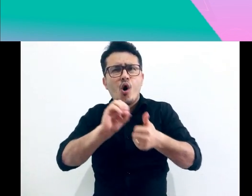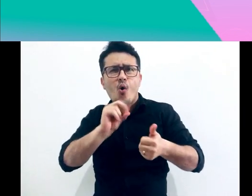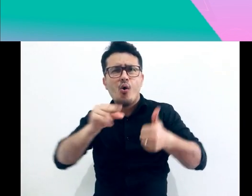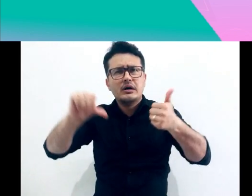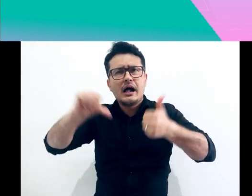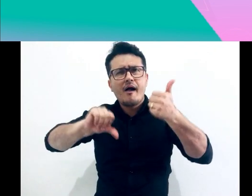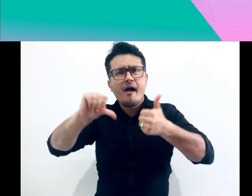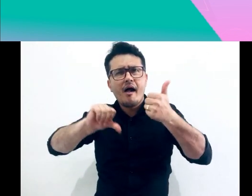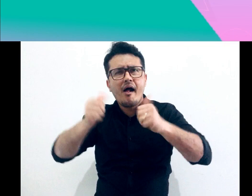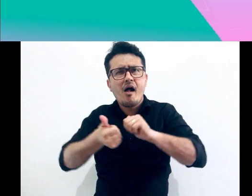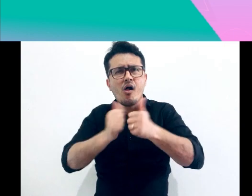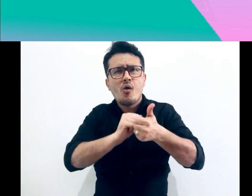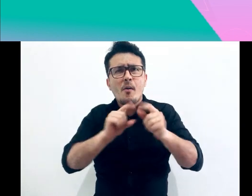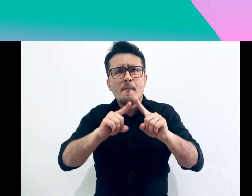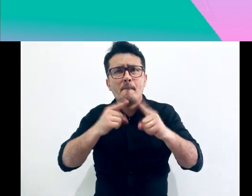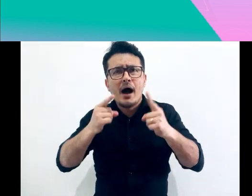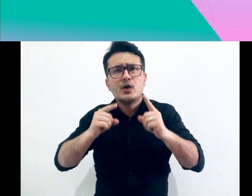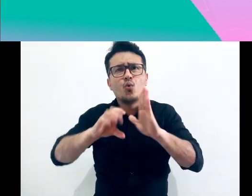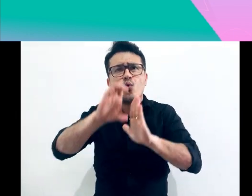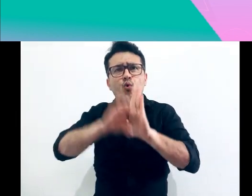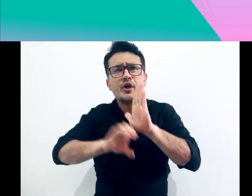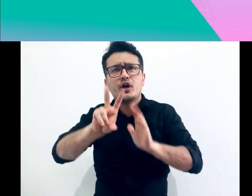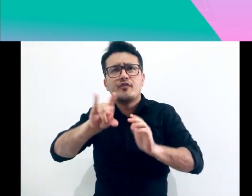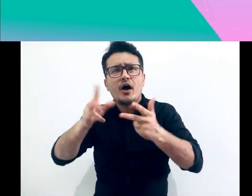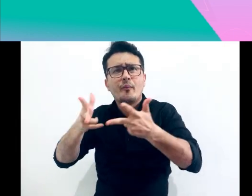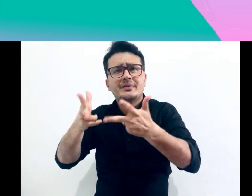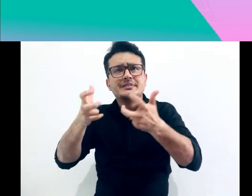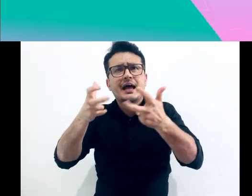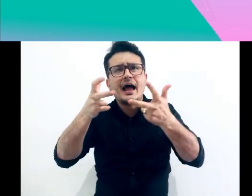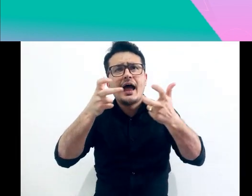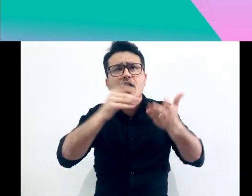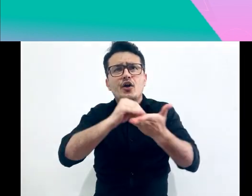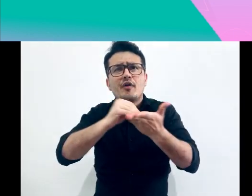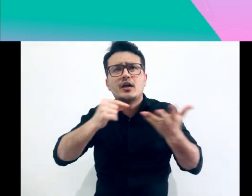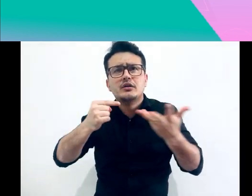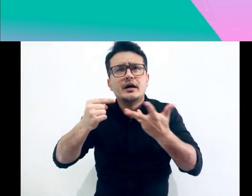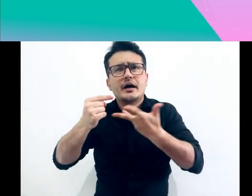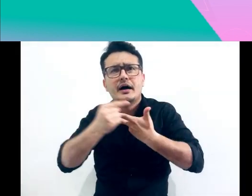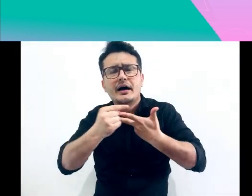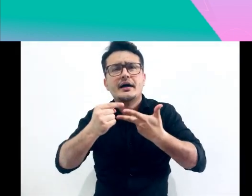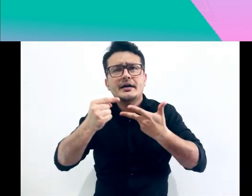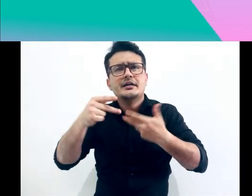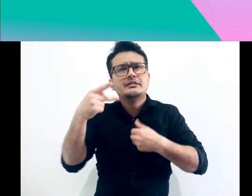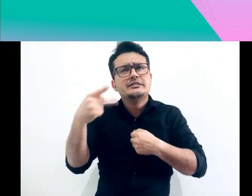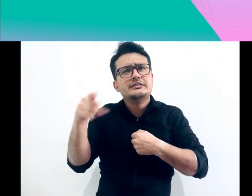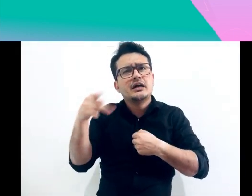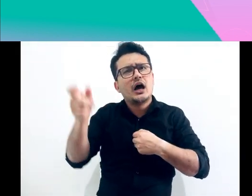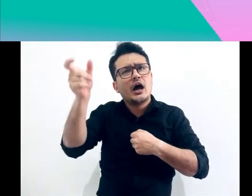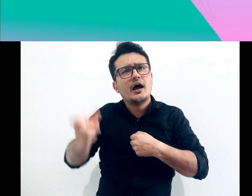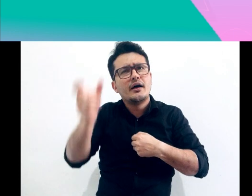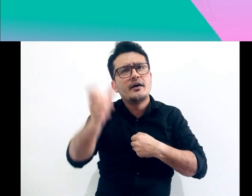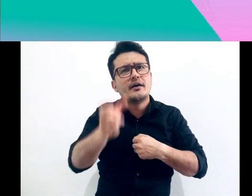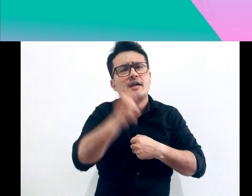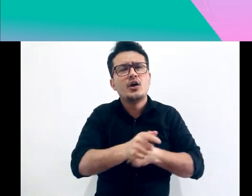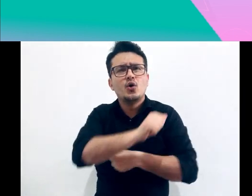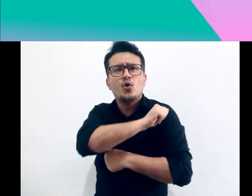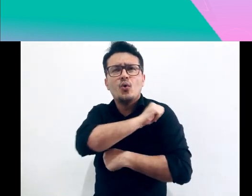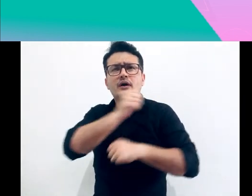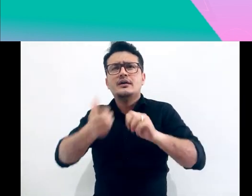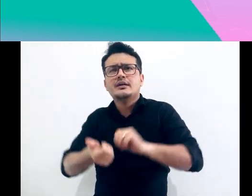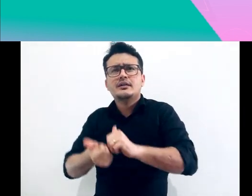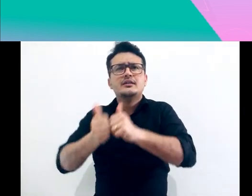é necessário um currículo adaptado e uma avaliação adaptada, e sim um currículo que observa as necessidades